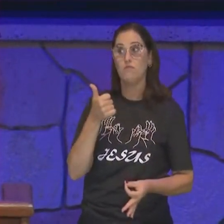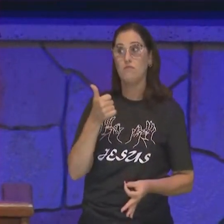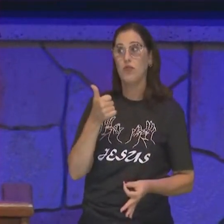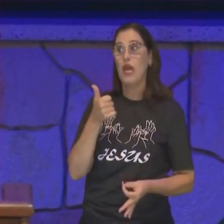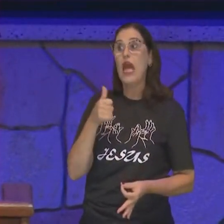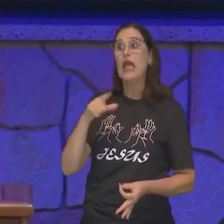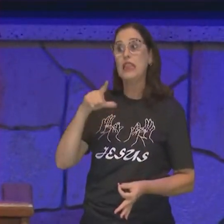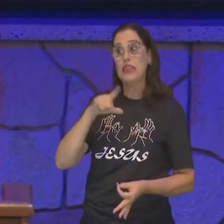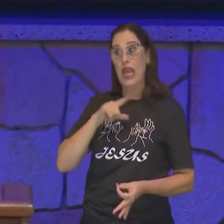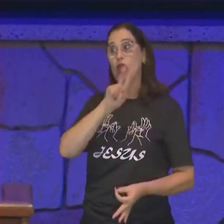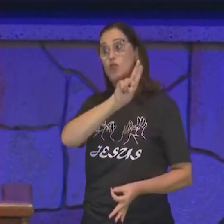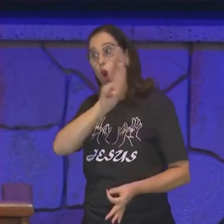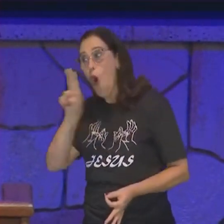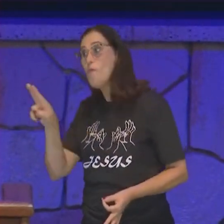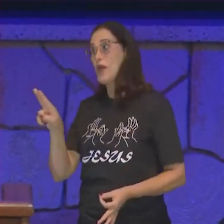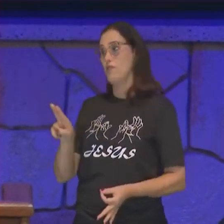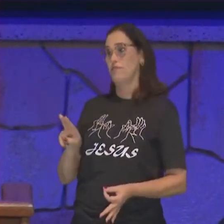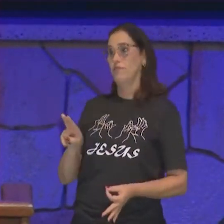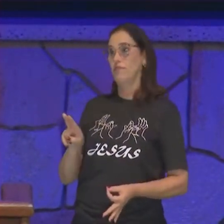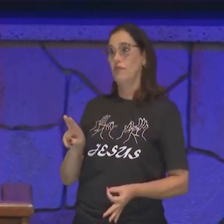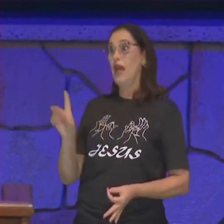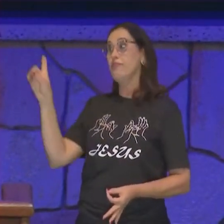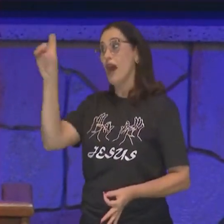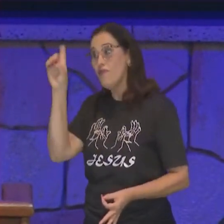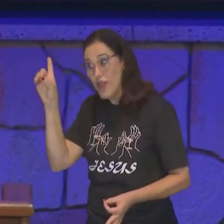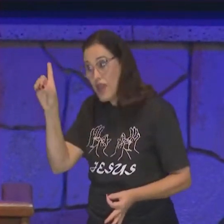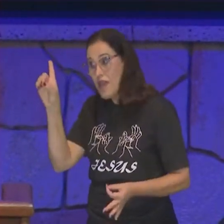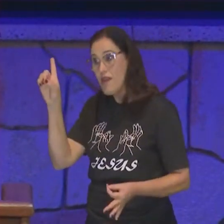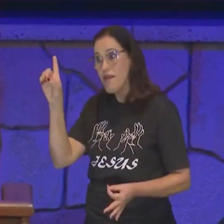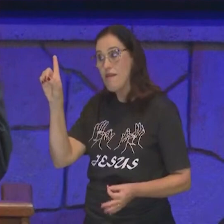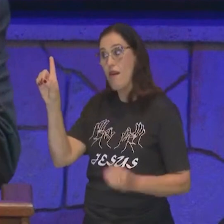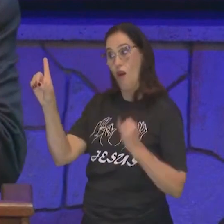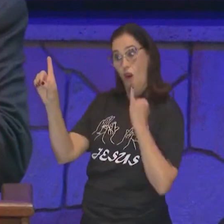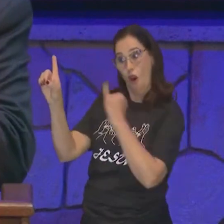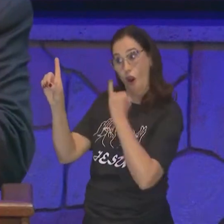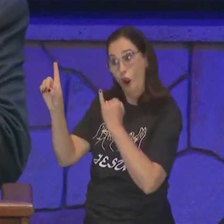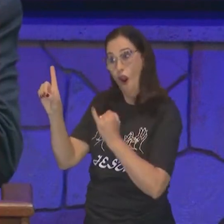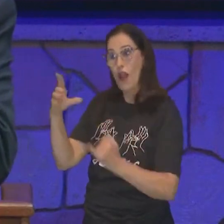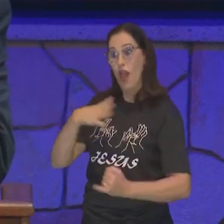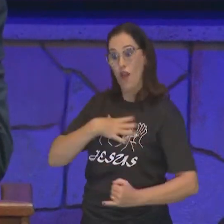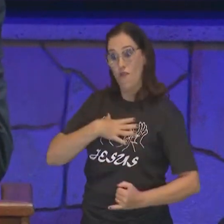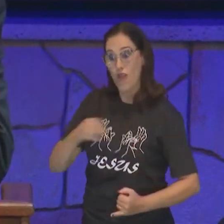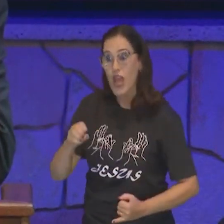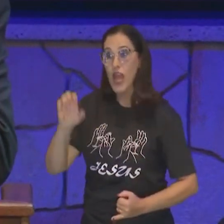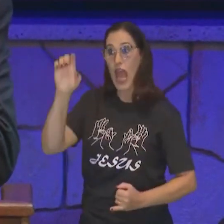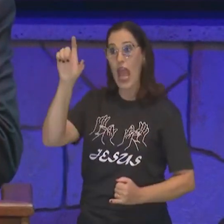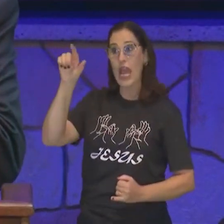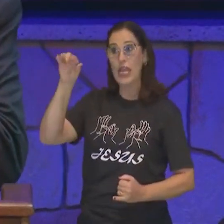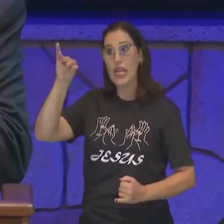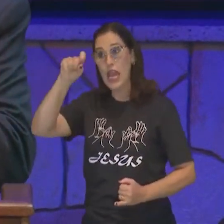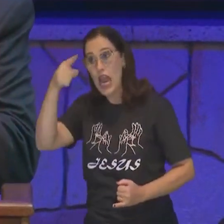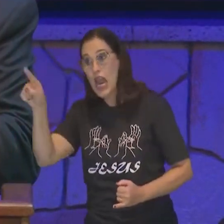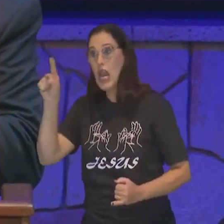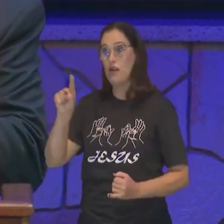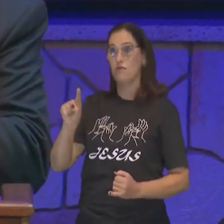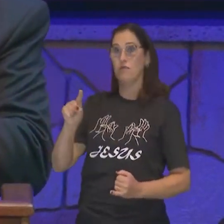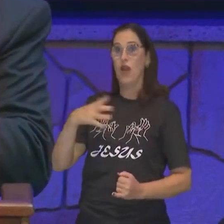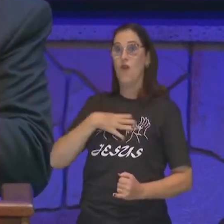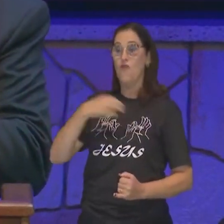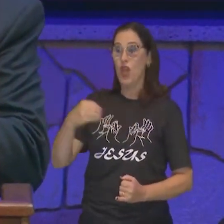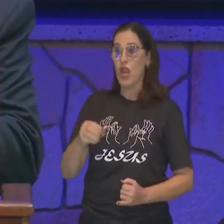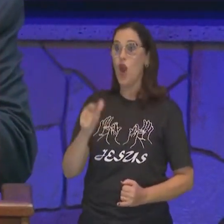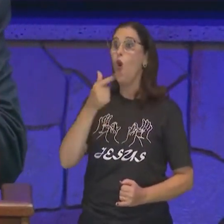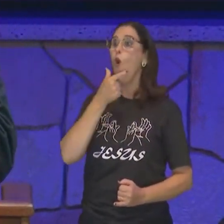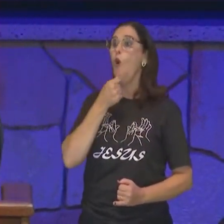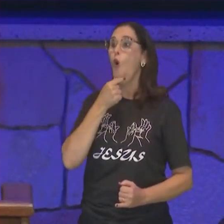ela tem um nome. Davi, esta mulher é filha de Eliã, ela é filha de um